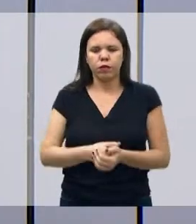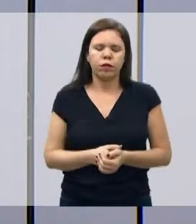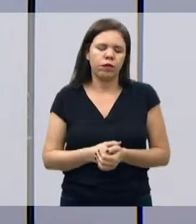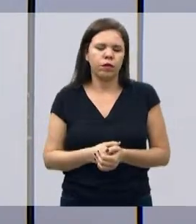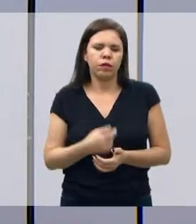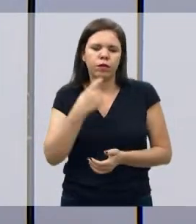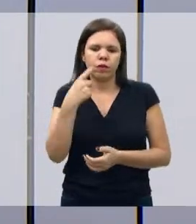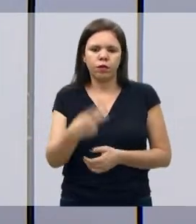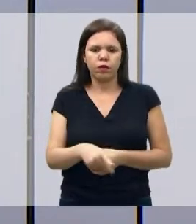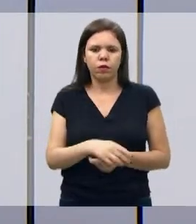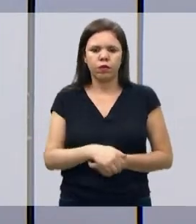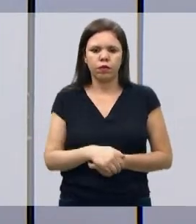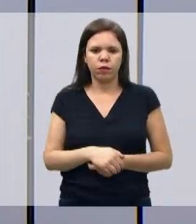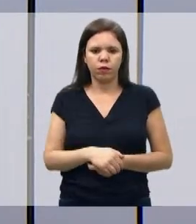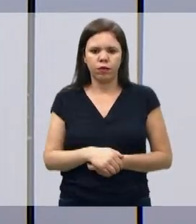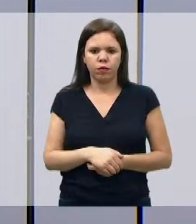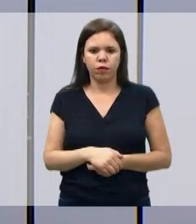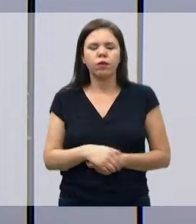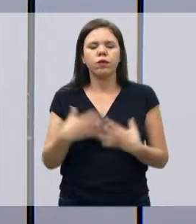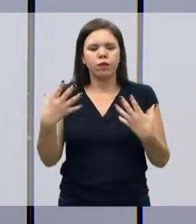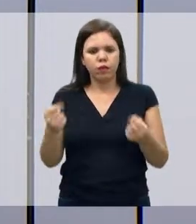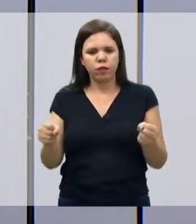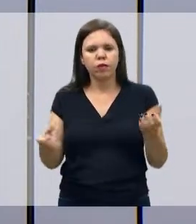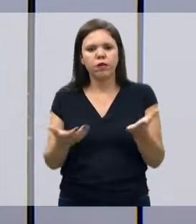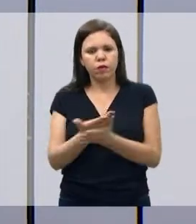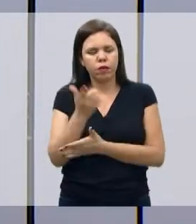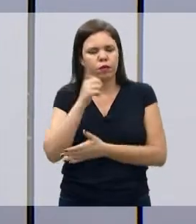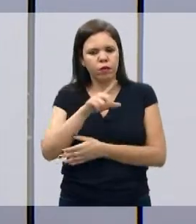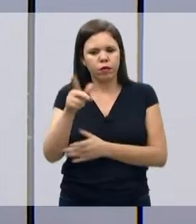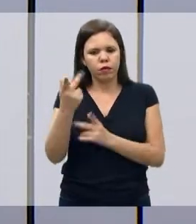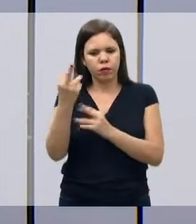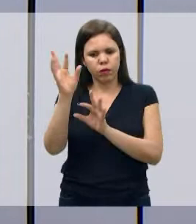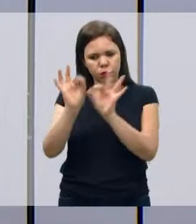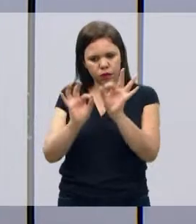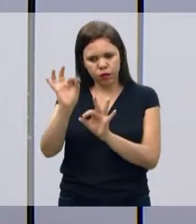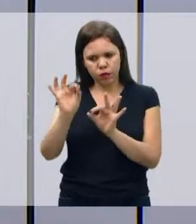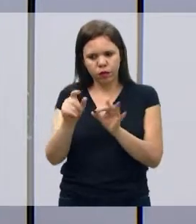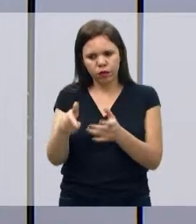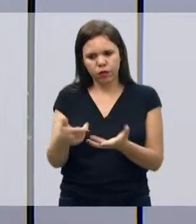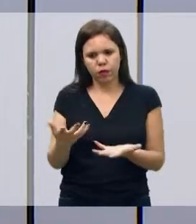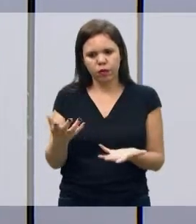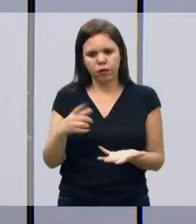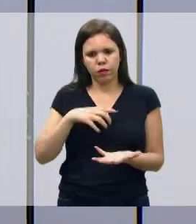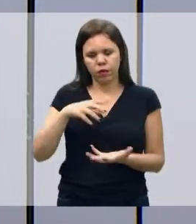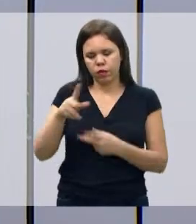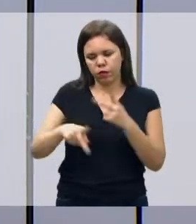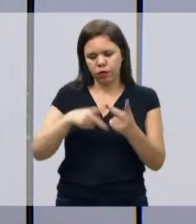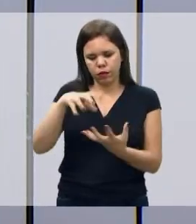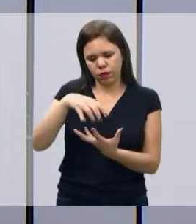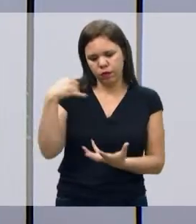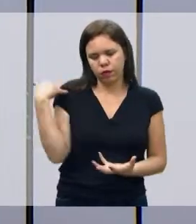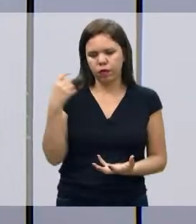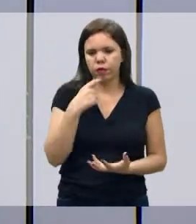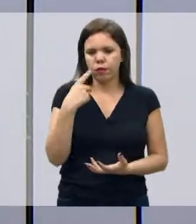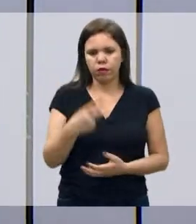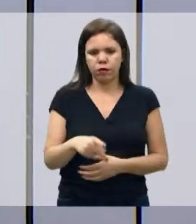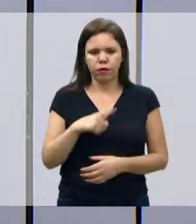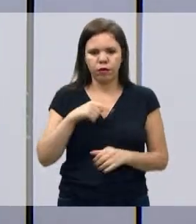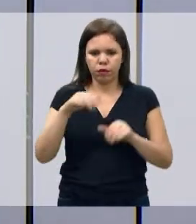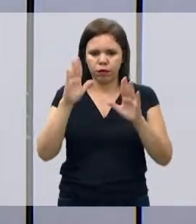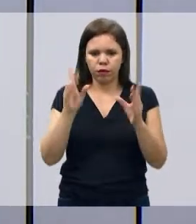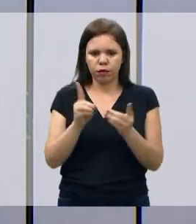para que Campinas seja contemplada com um projeto desse, né? Para que esse idoso de Campinas seja